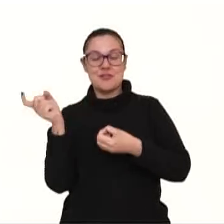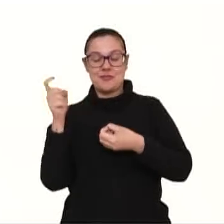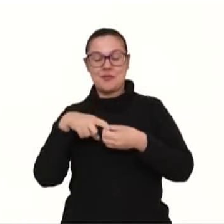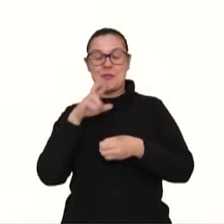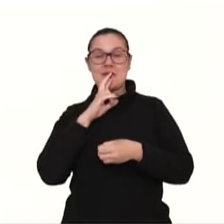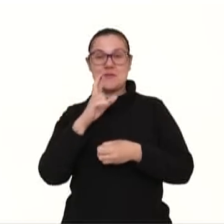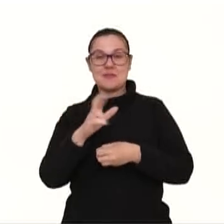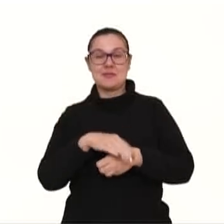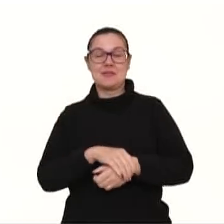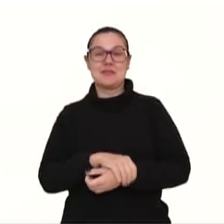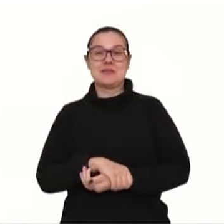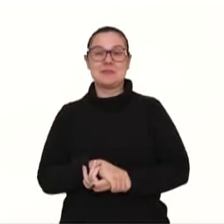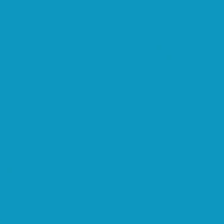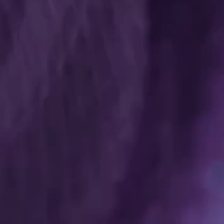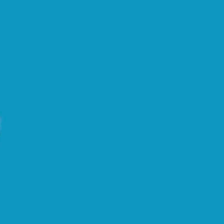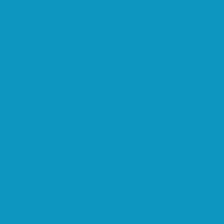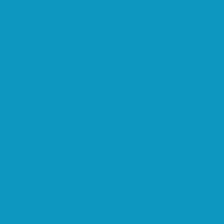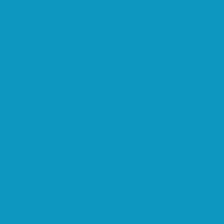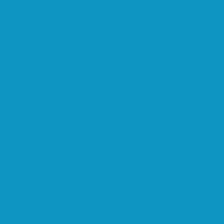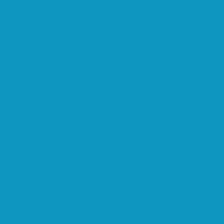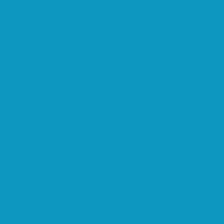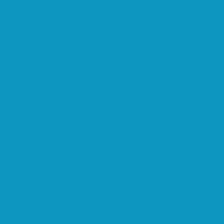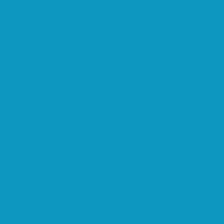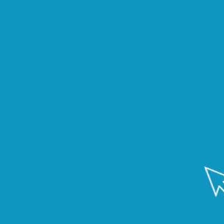nós voltamos com a alternativa correta.